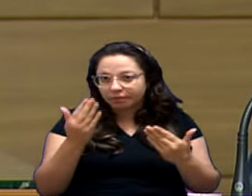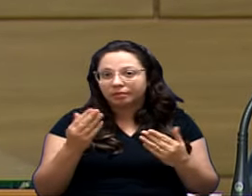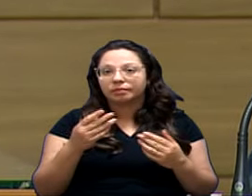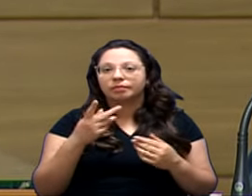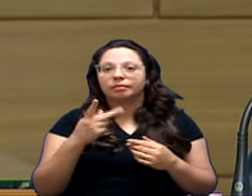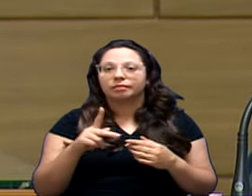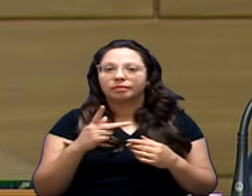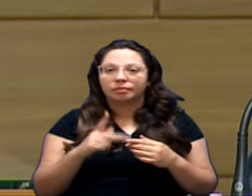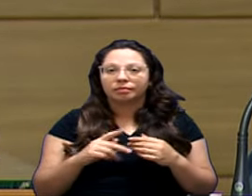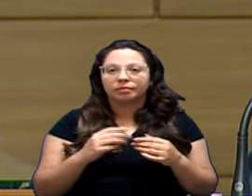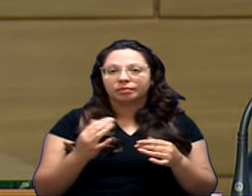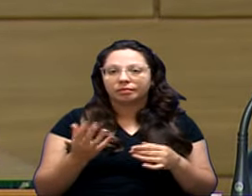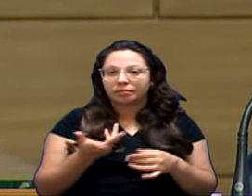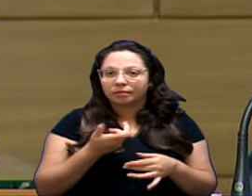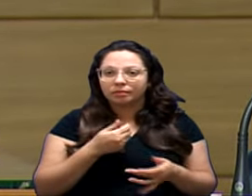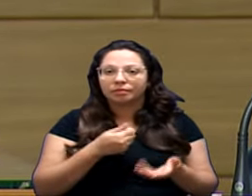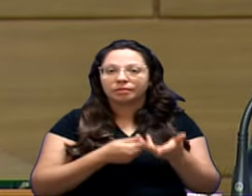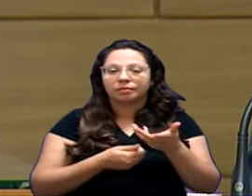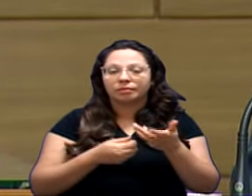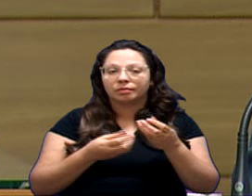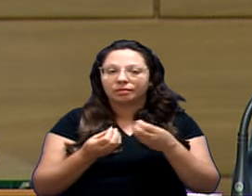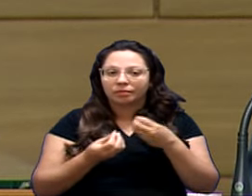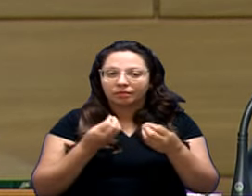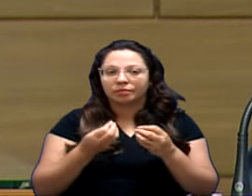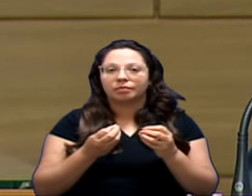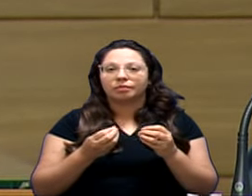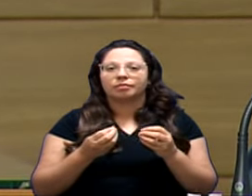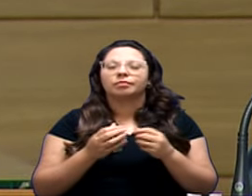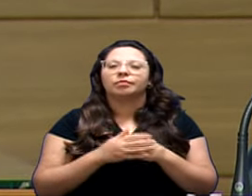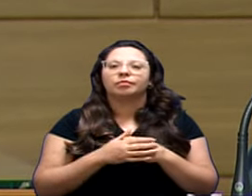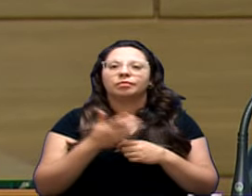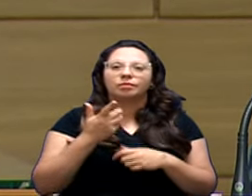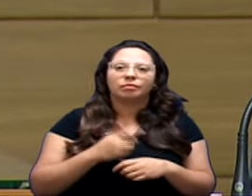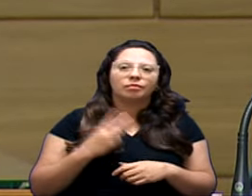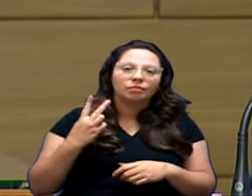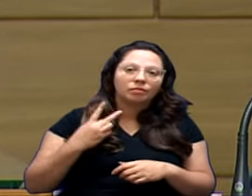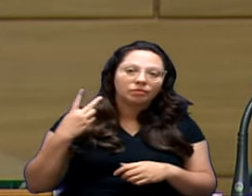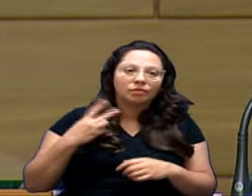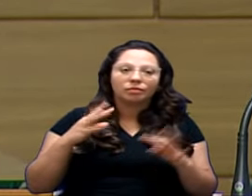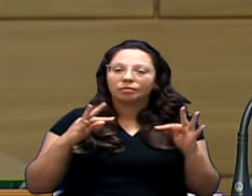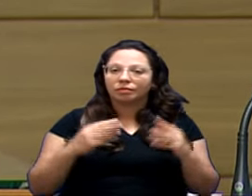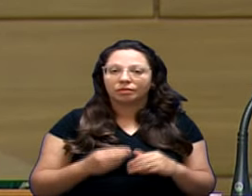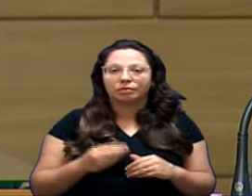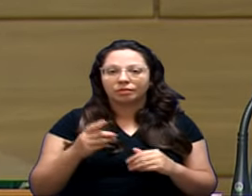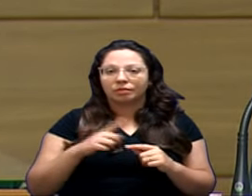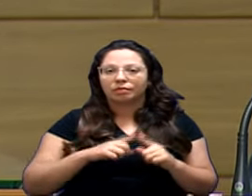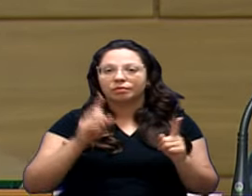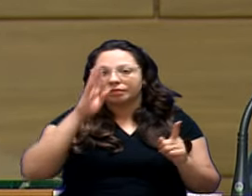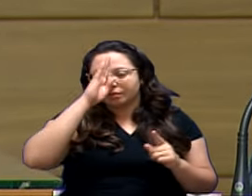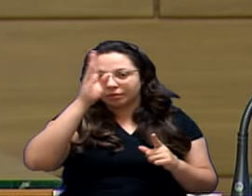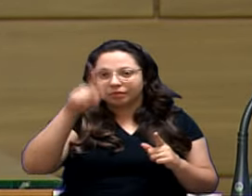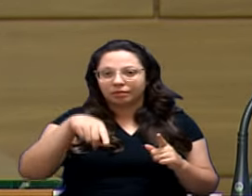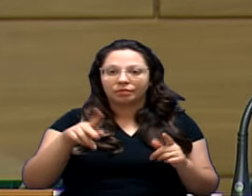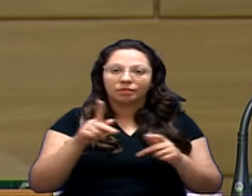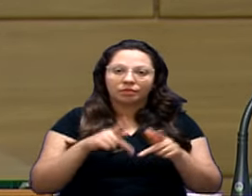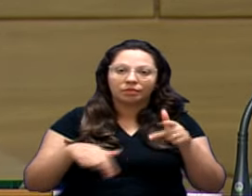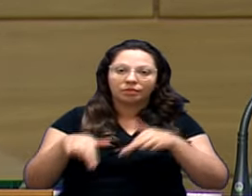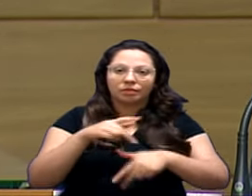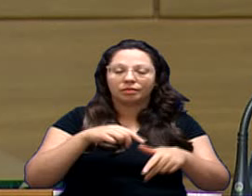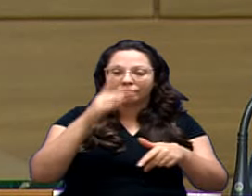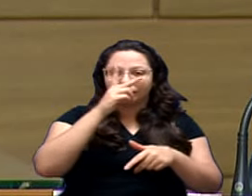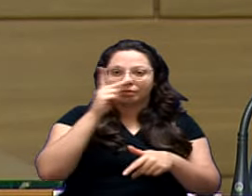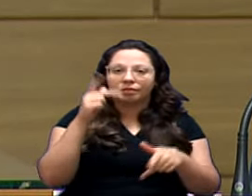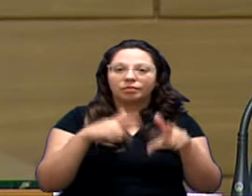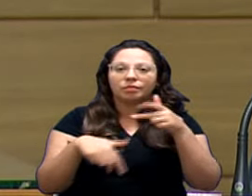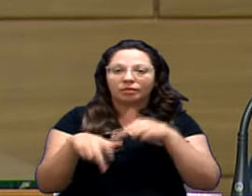conduzir aos demais vereadores eem especial a população eh que tem a oportunidade de